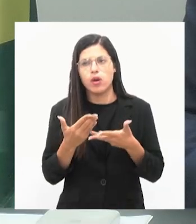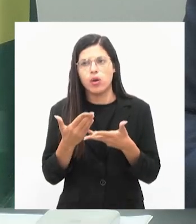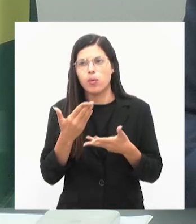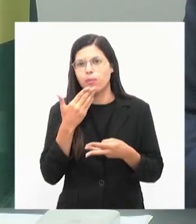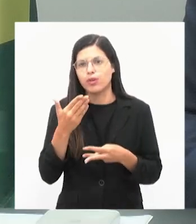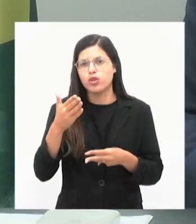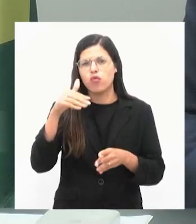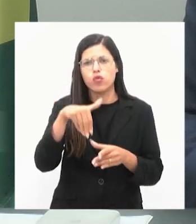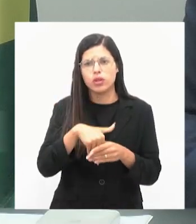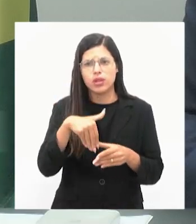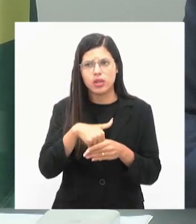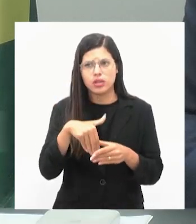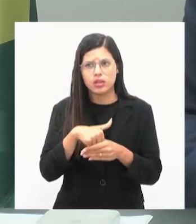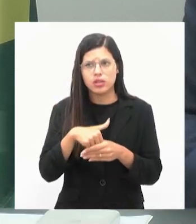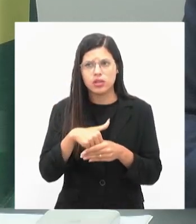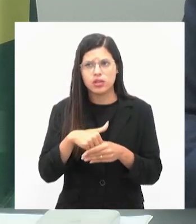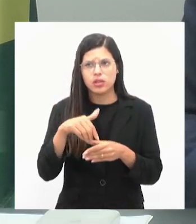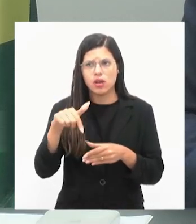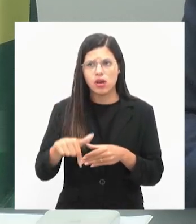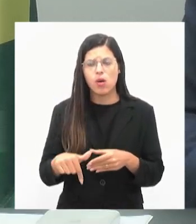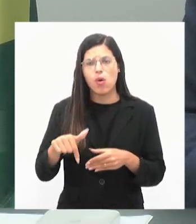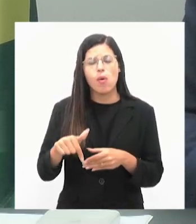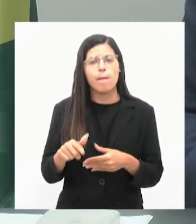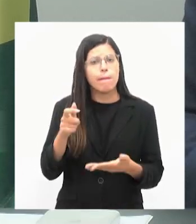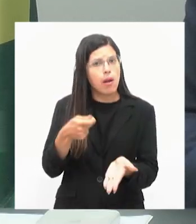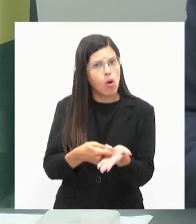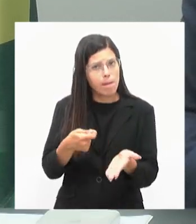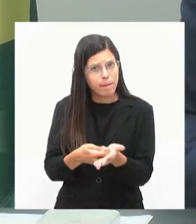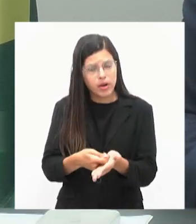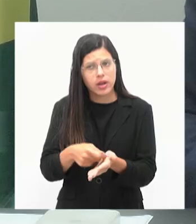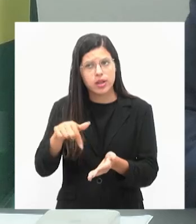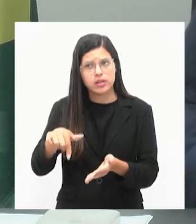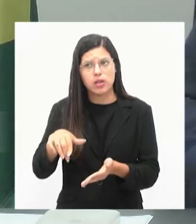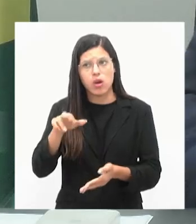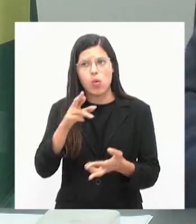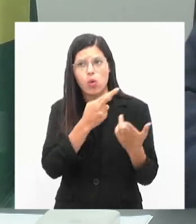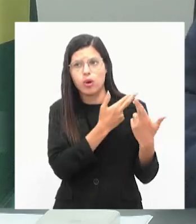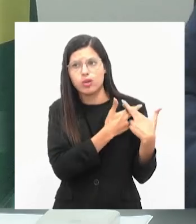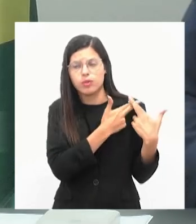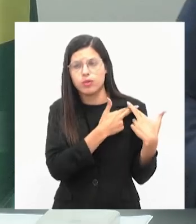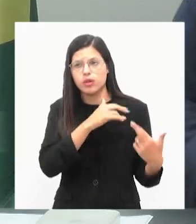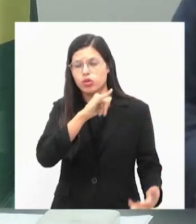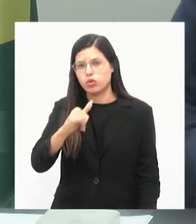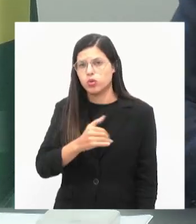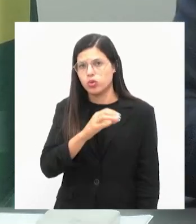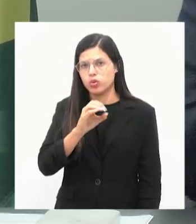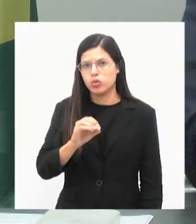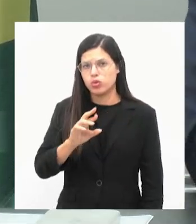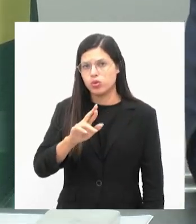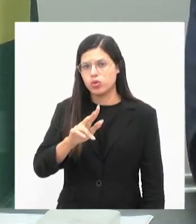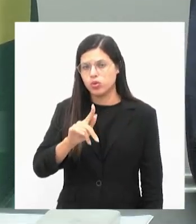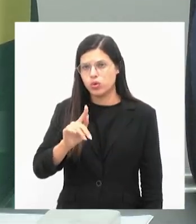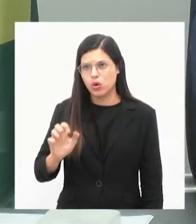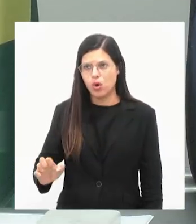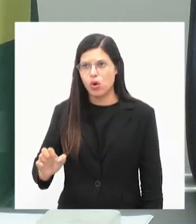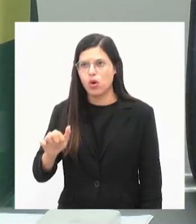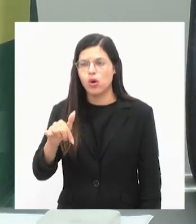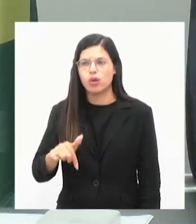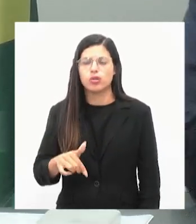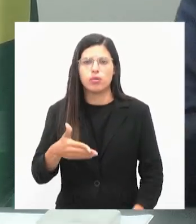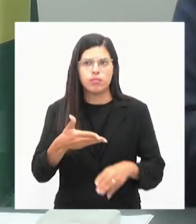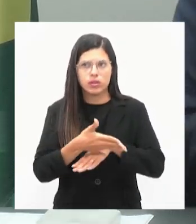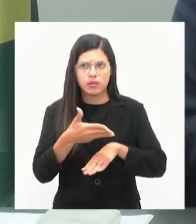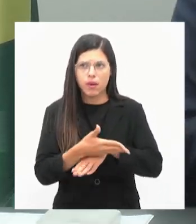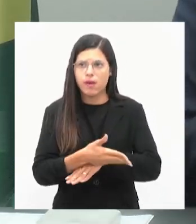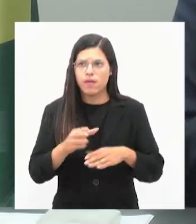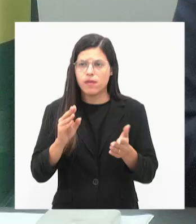em votação, a condução coercitiva na próxima reunião do dono, o senhor Jorge Esteves, da Rio Parque. Isso é uma falta de respeito com o parlamento.